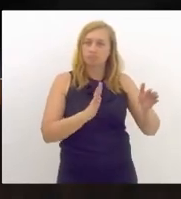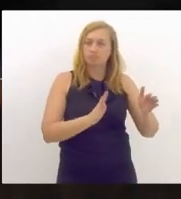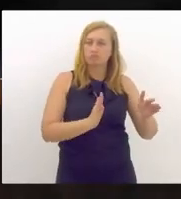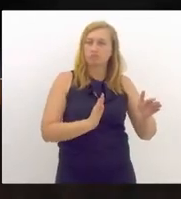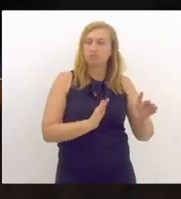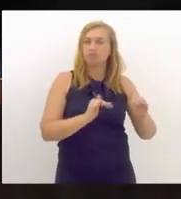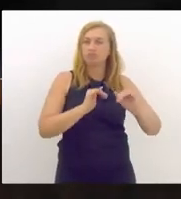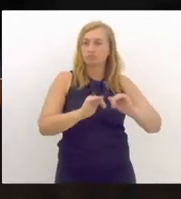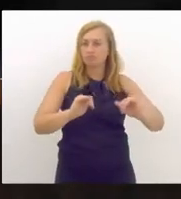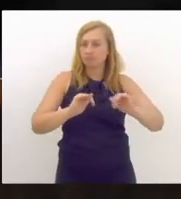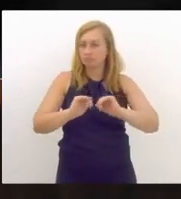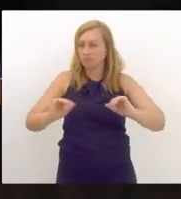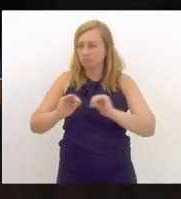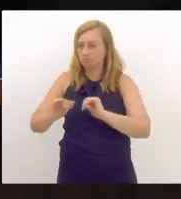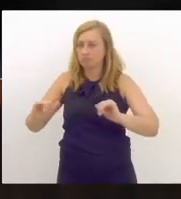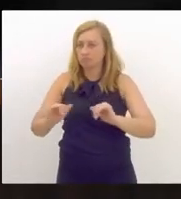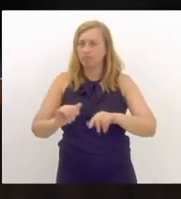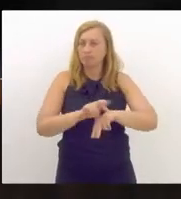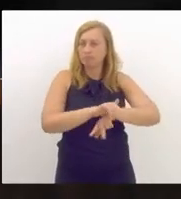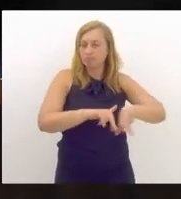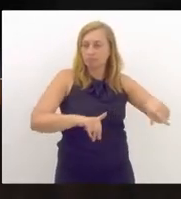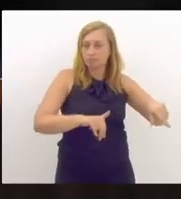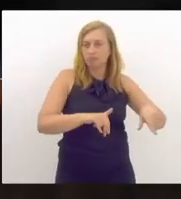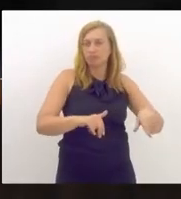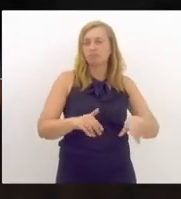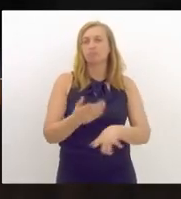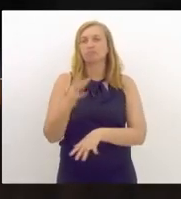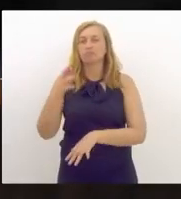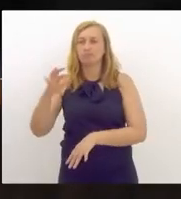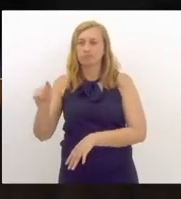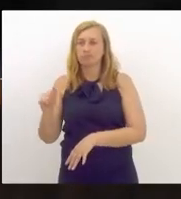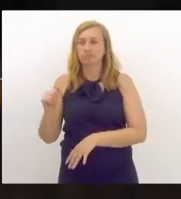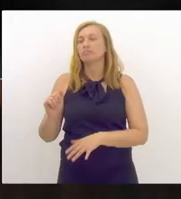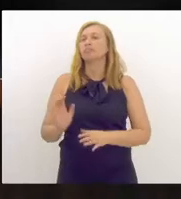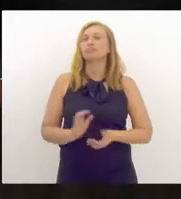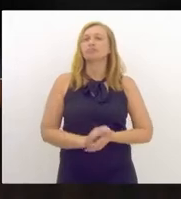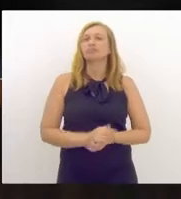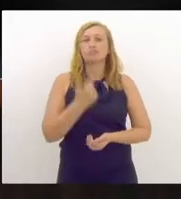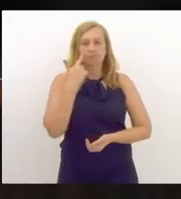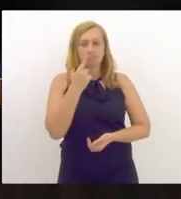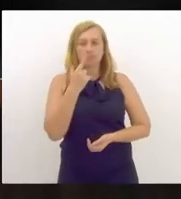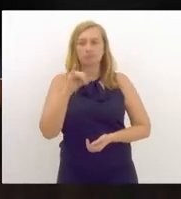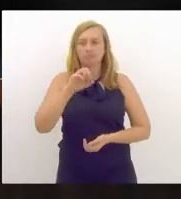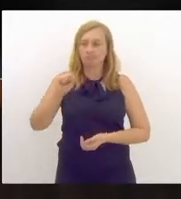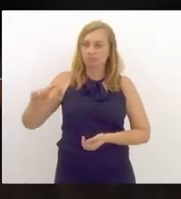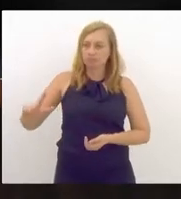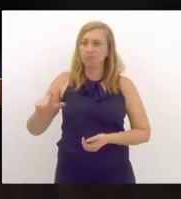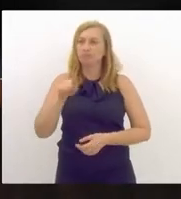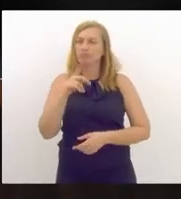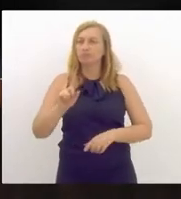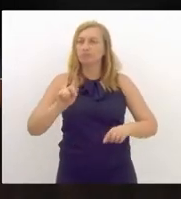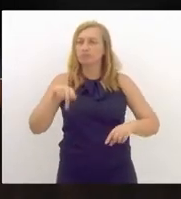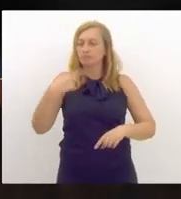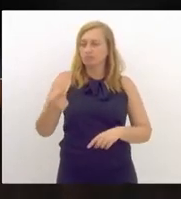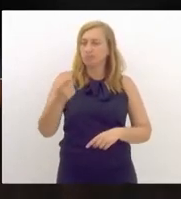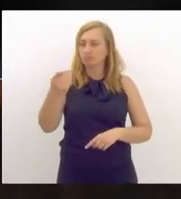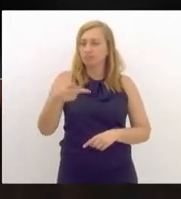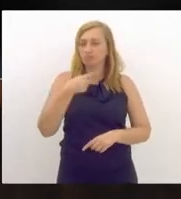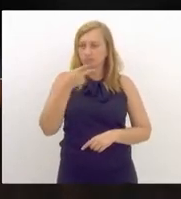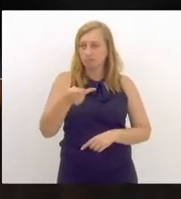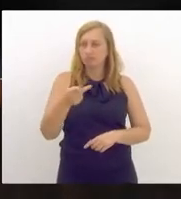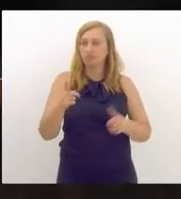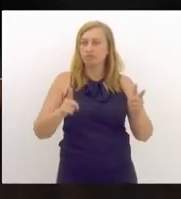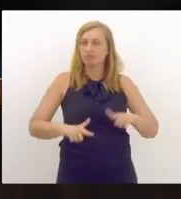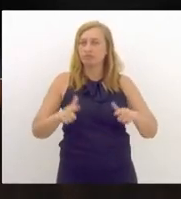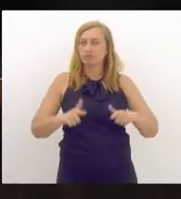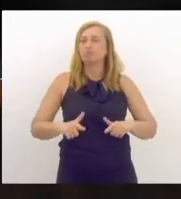sobre o orçamento público e tava aqui ouvindo Isabel falar e você depois quando reforça esse